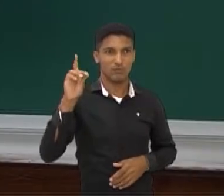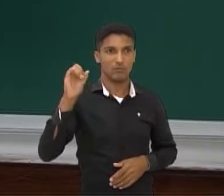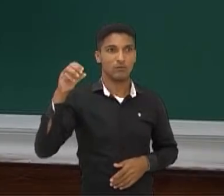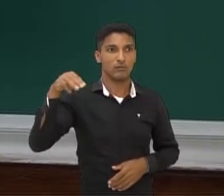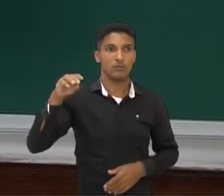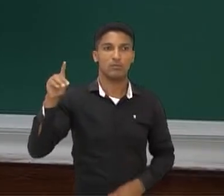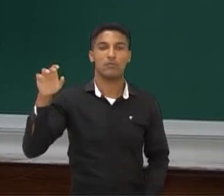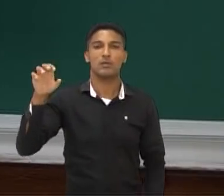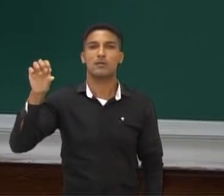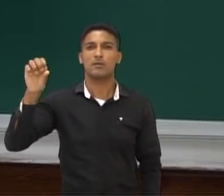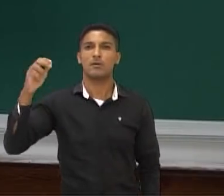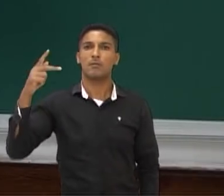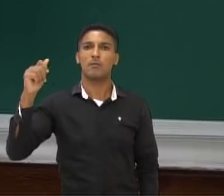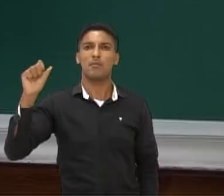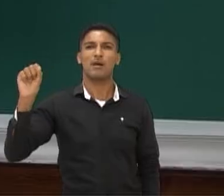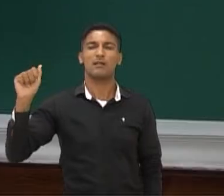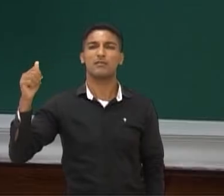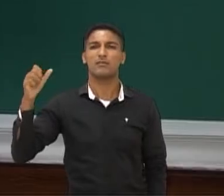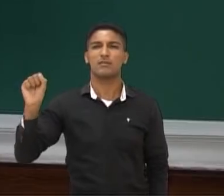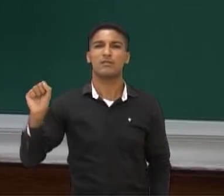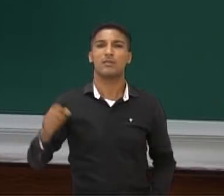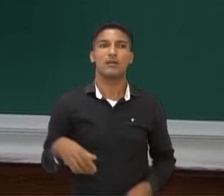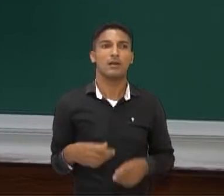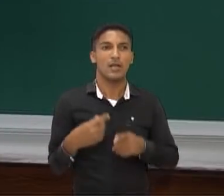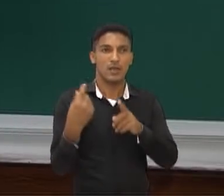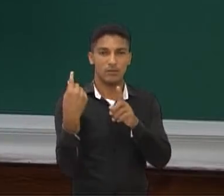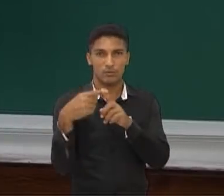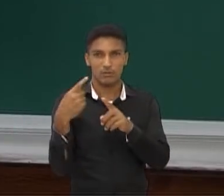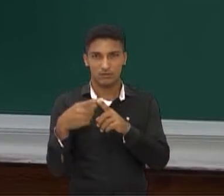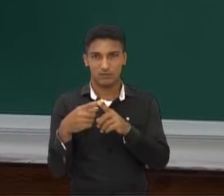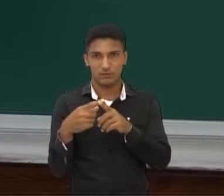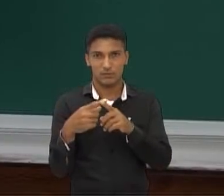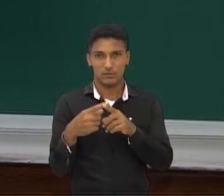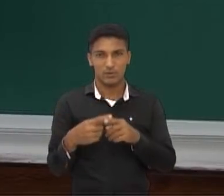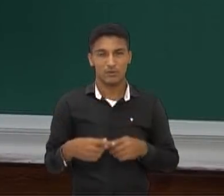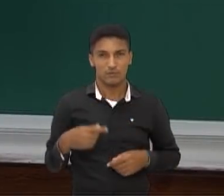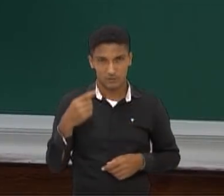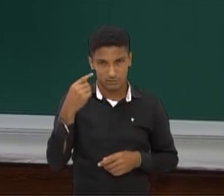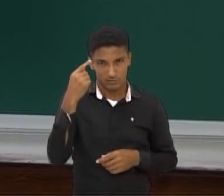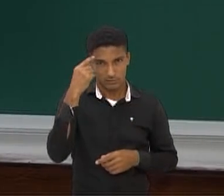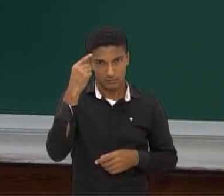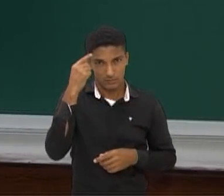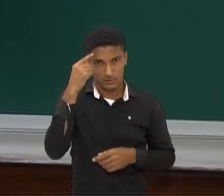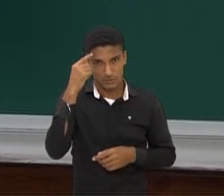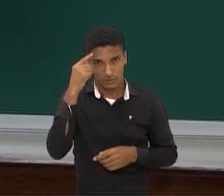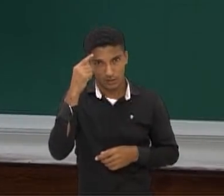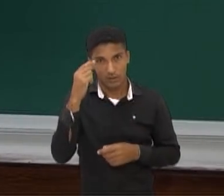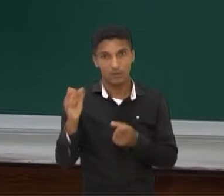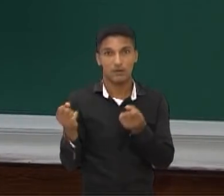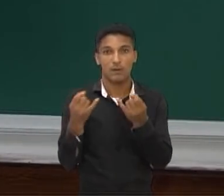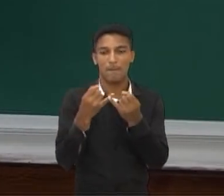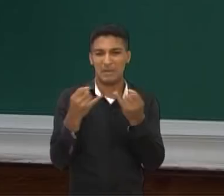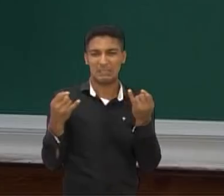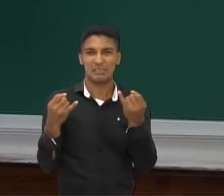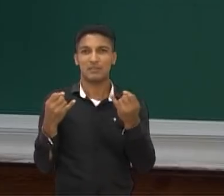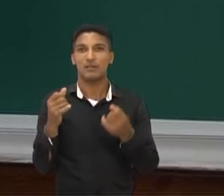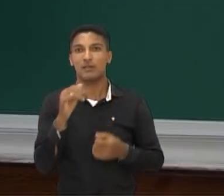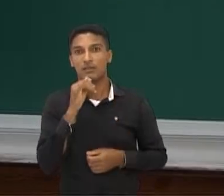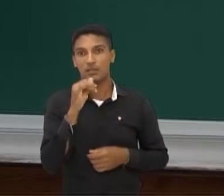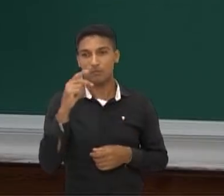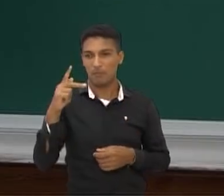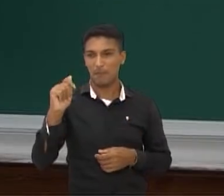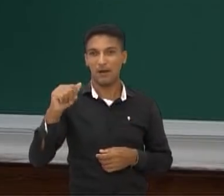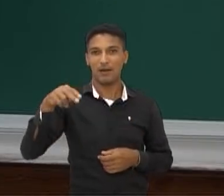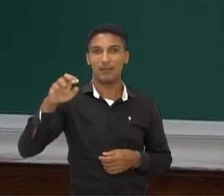tem aquelas frutinhas cristalizadas. Você pode pensar então no modelo pudim de passas, mais ou menos com o panetone. Então assim,